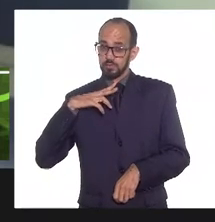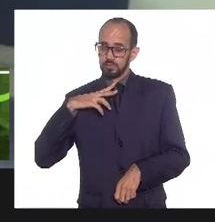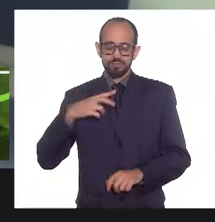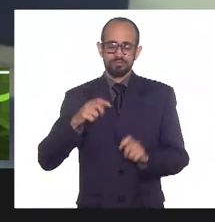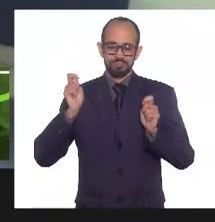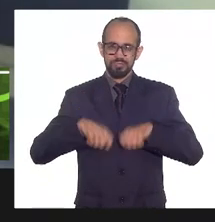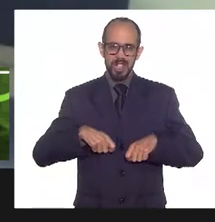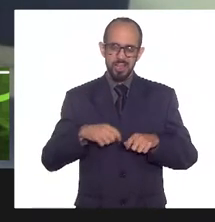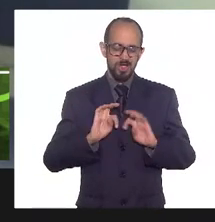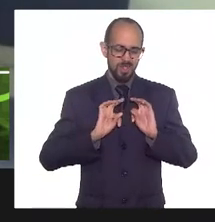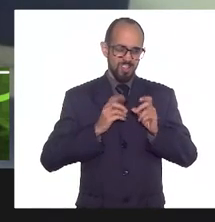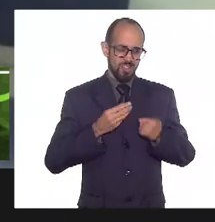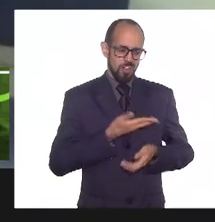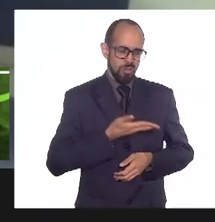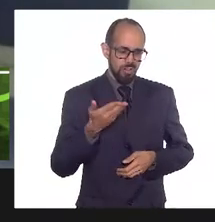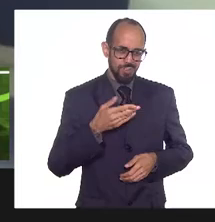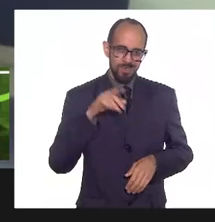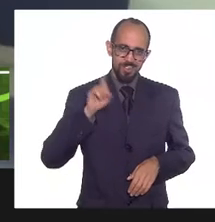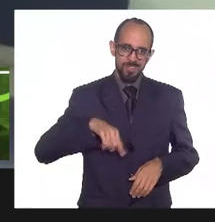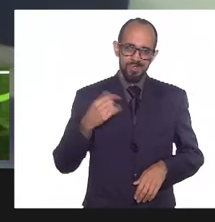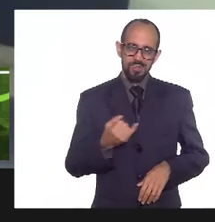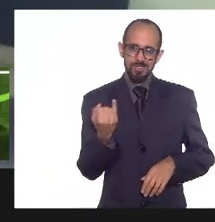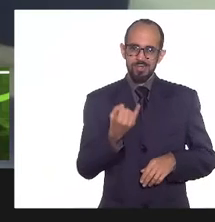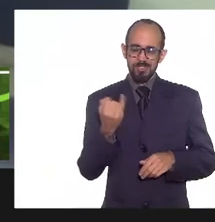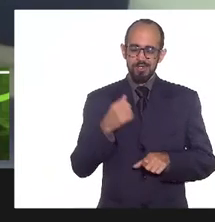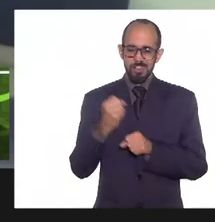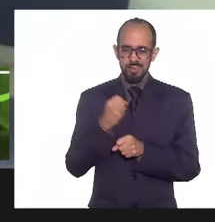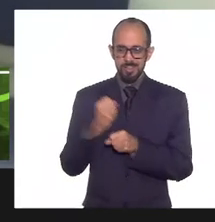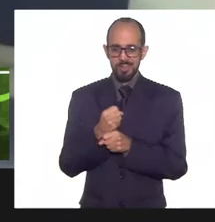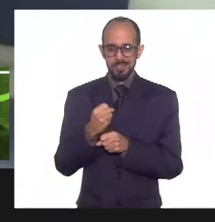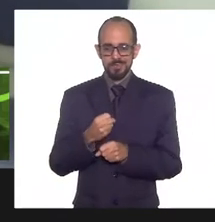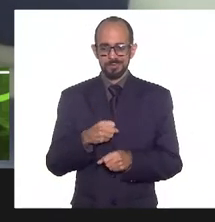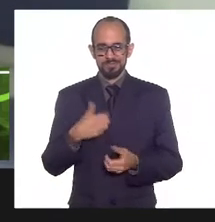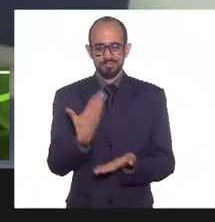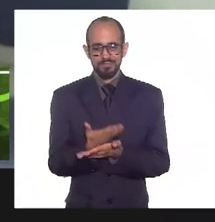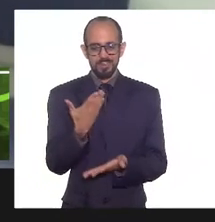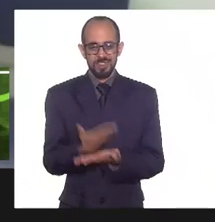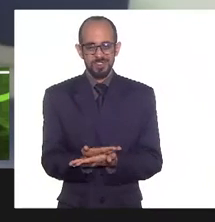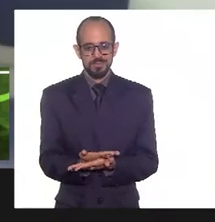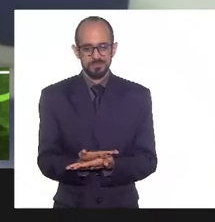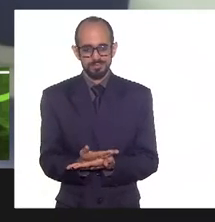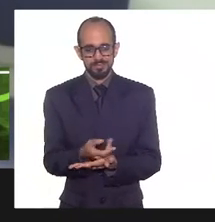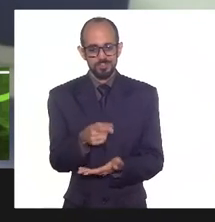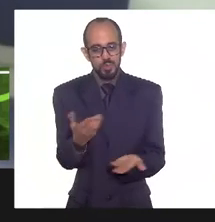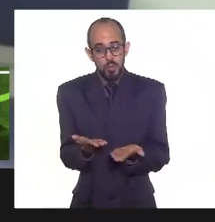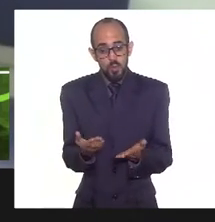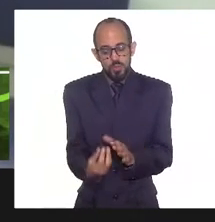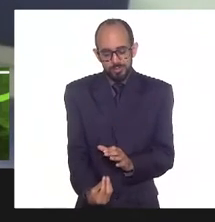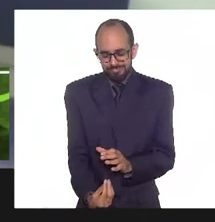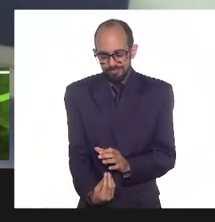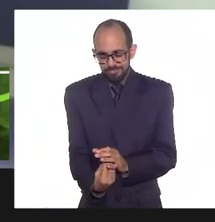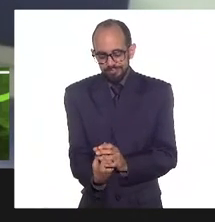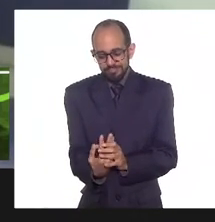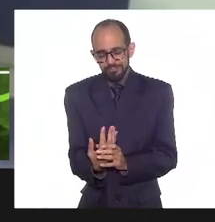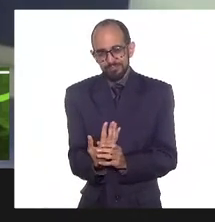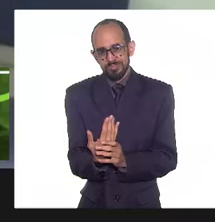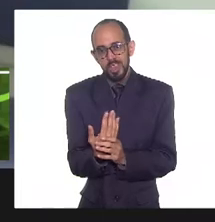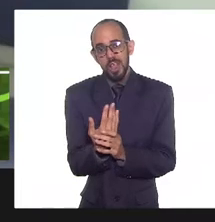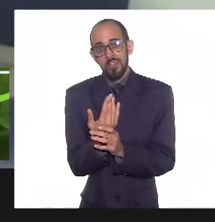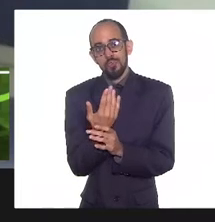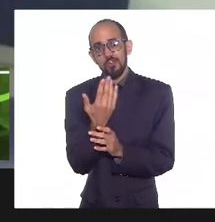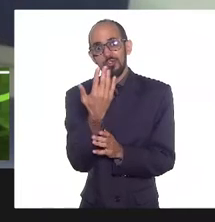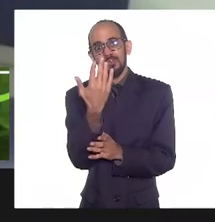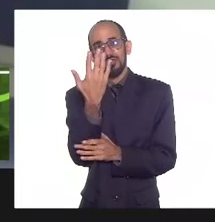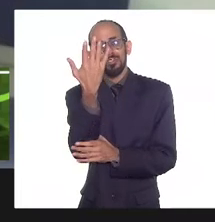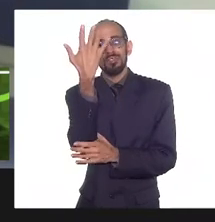são pessoas extremamente importantes para a construção dessa escola que hoje está embrionária mas que ela tende a crescer